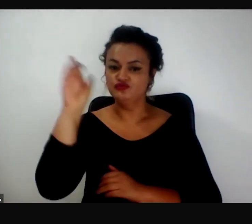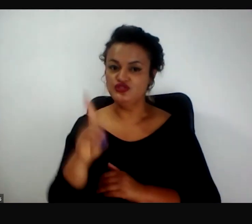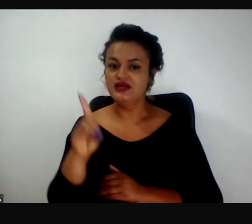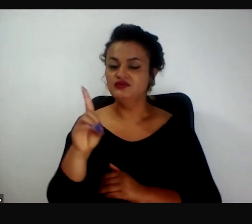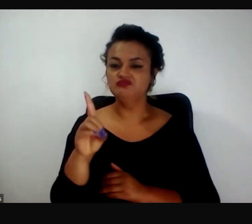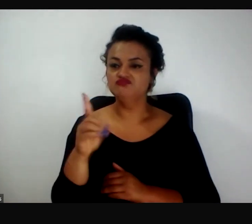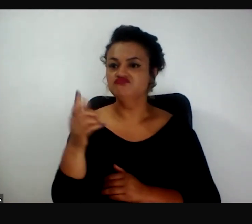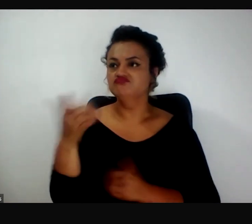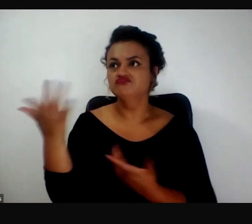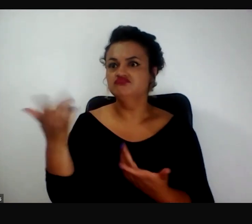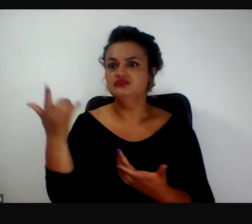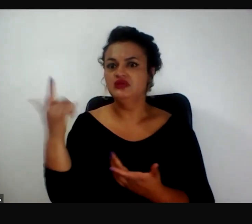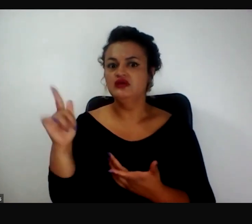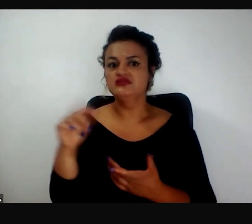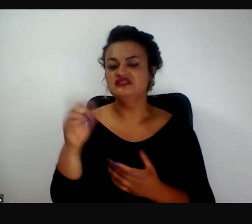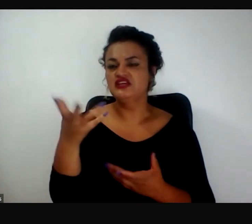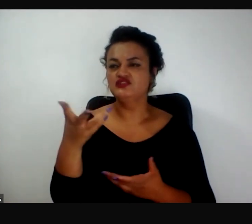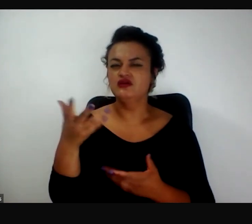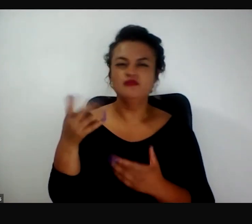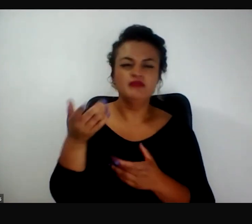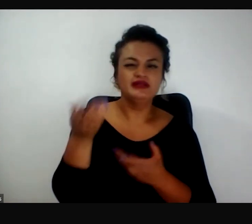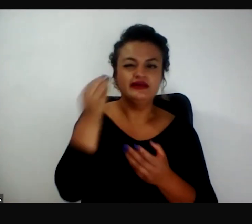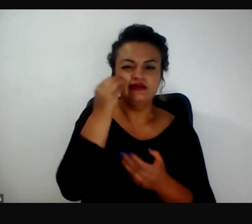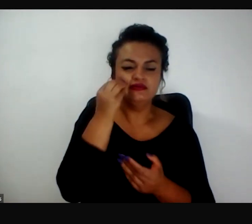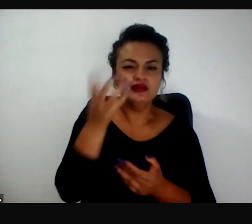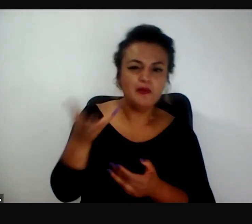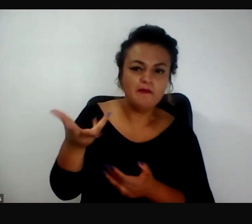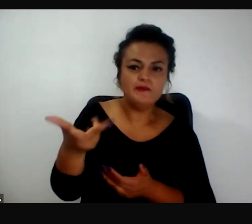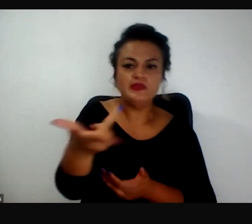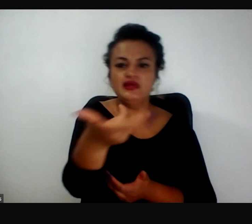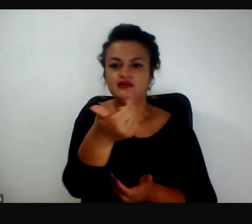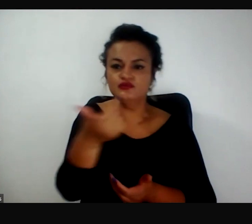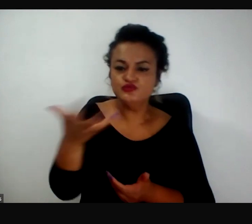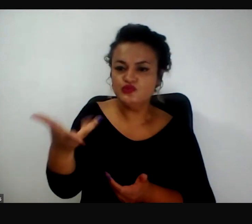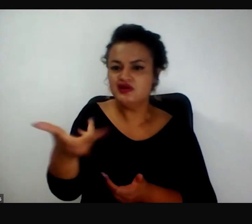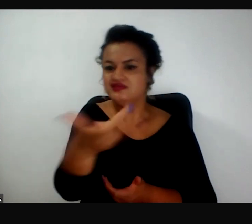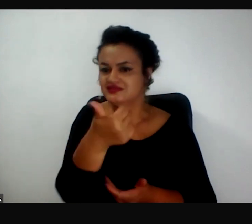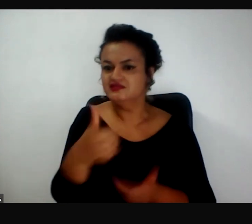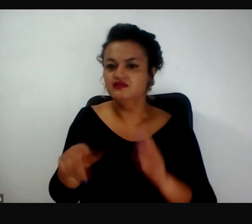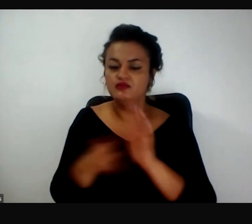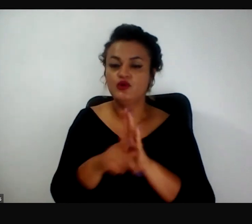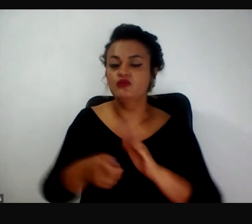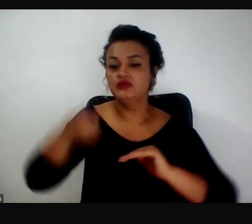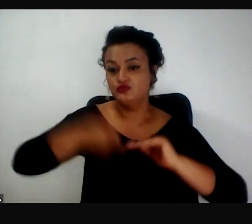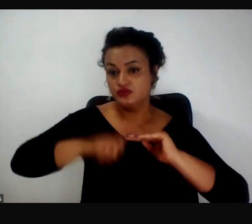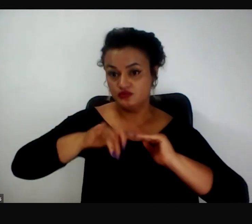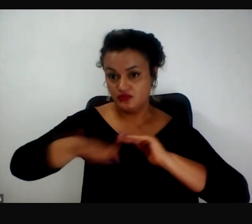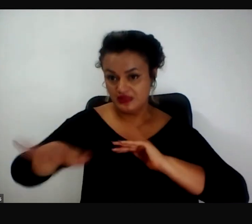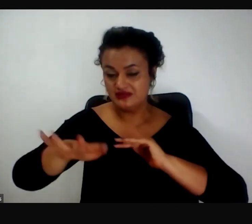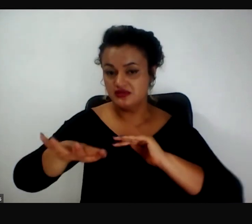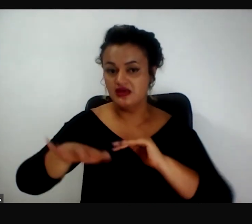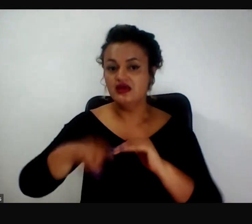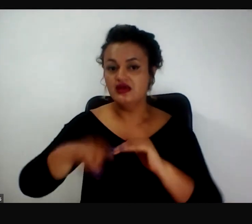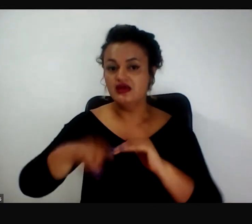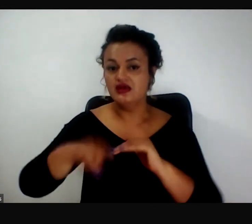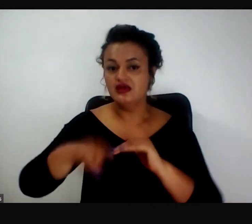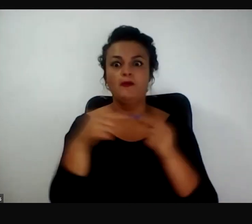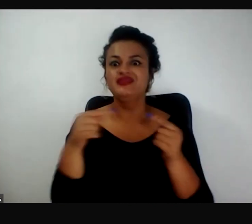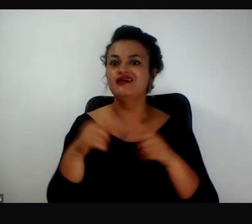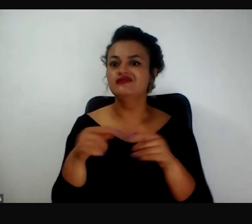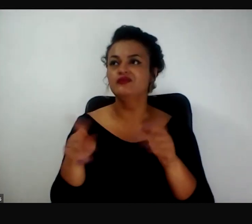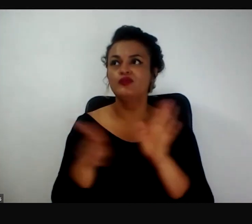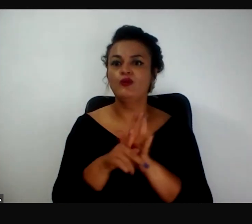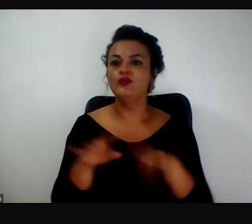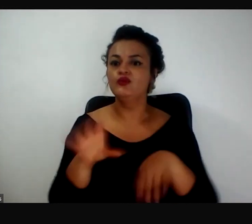sequer de maneira persuasiva da jurisprudência. Tinha esse valor quase constitucional